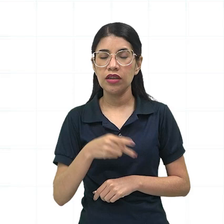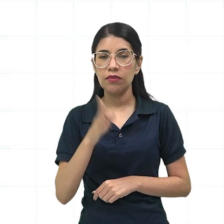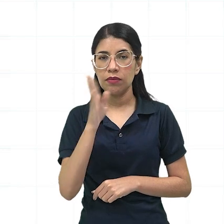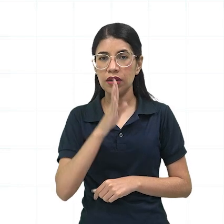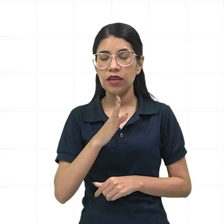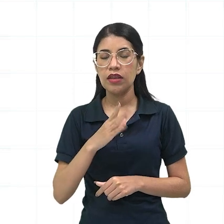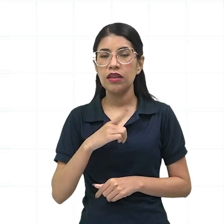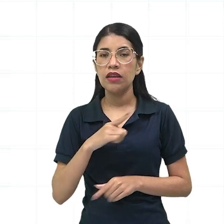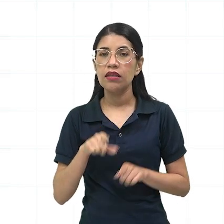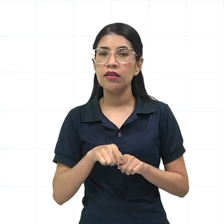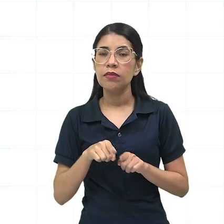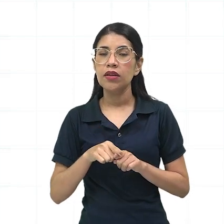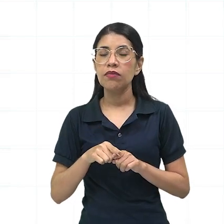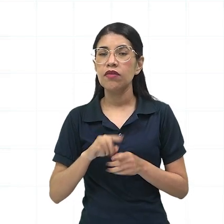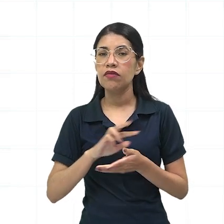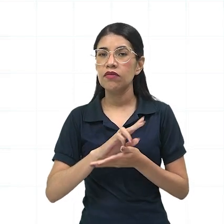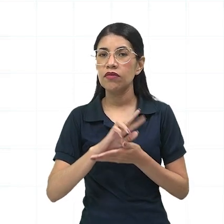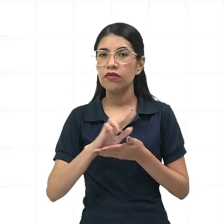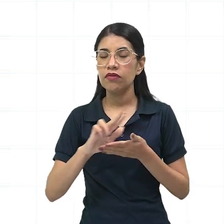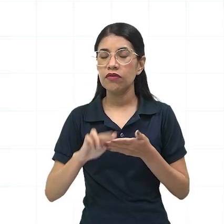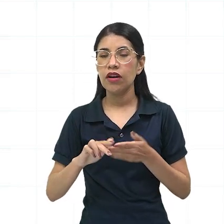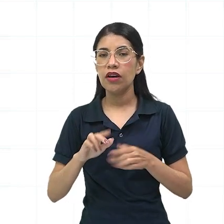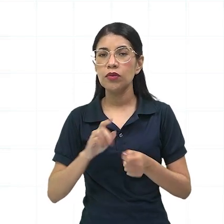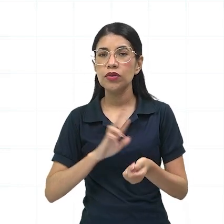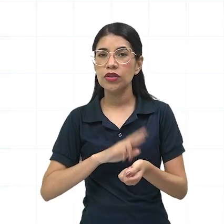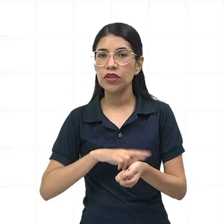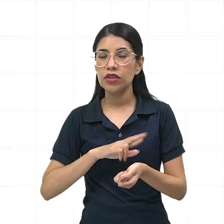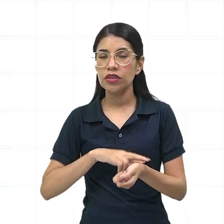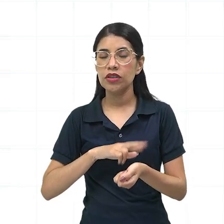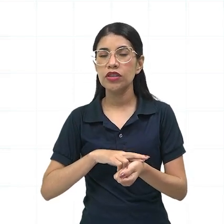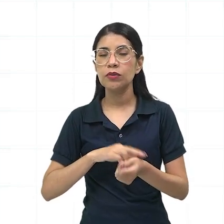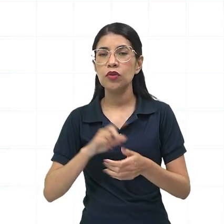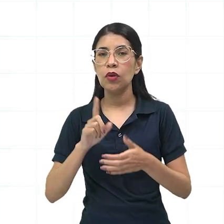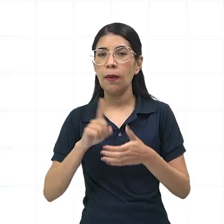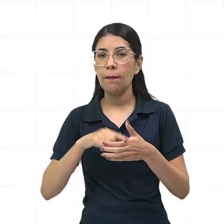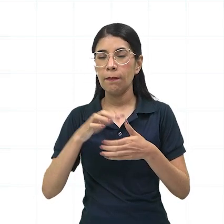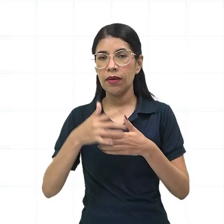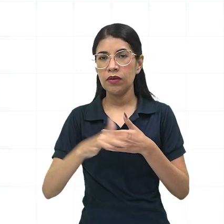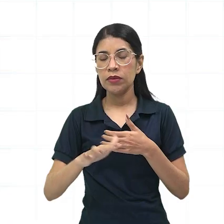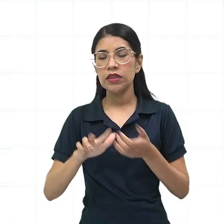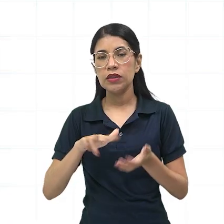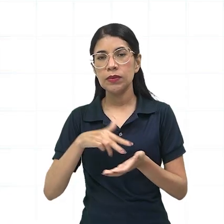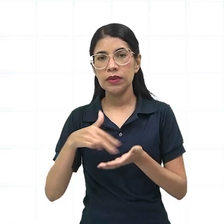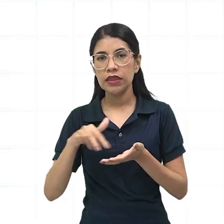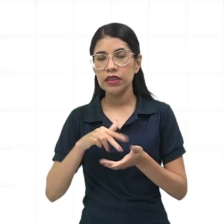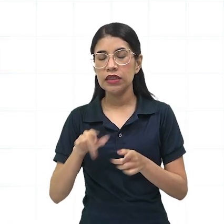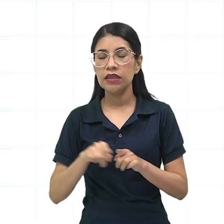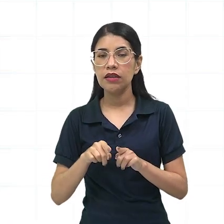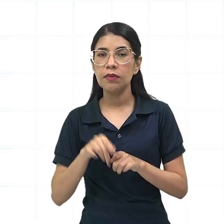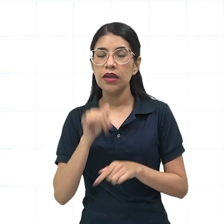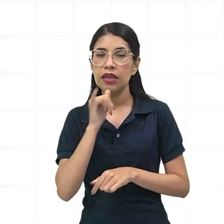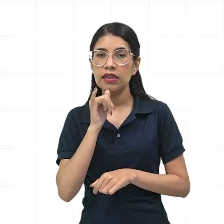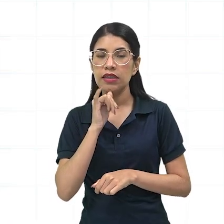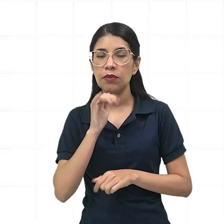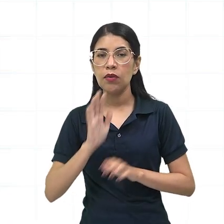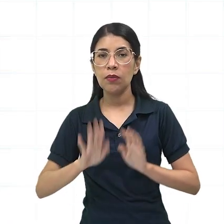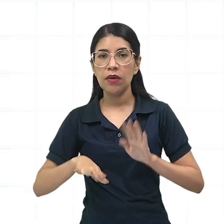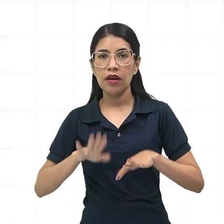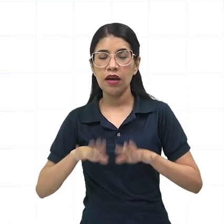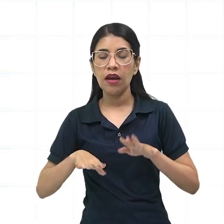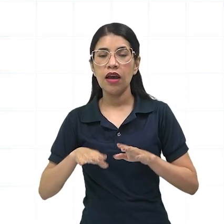rica diversidade de ritmos, percussão e danças. Instrumentos como o atabaque,